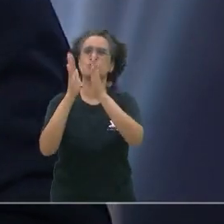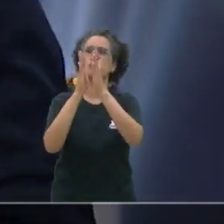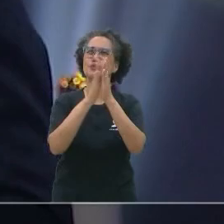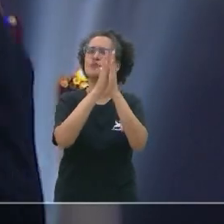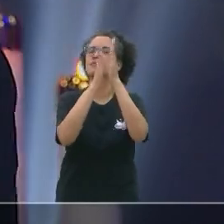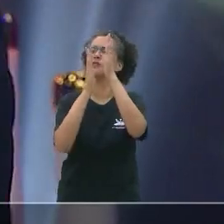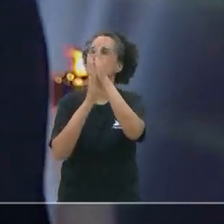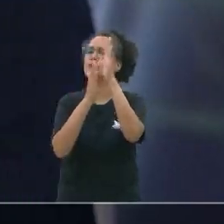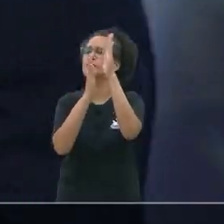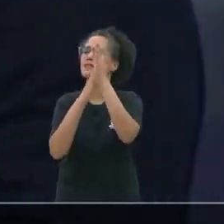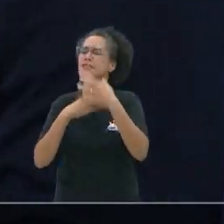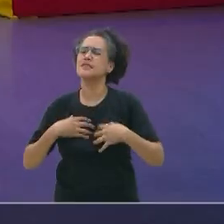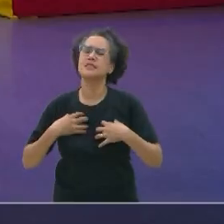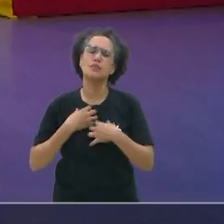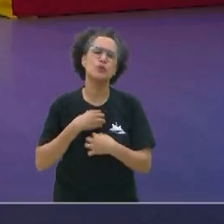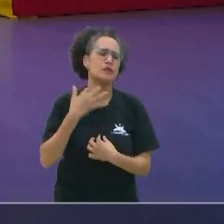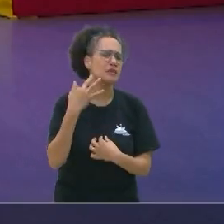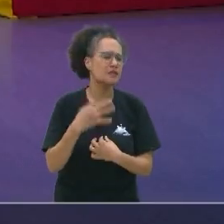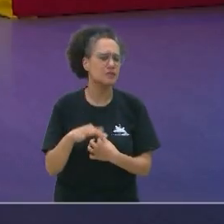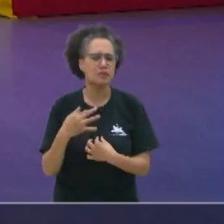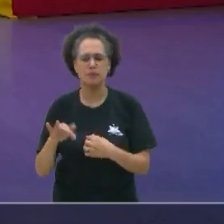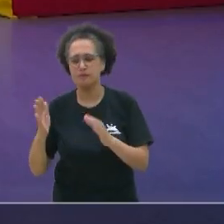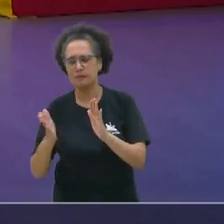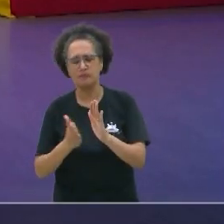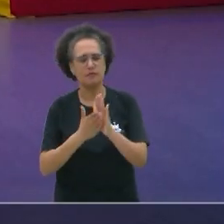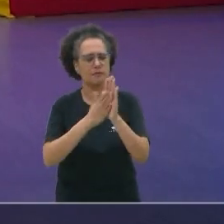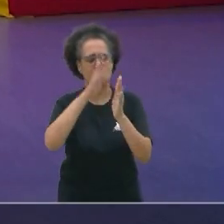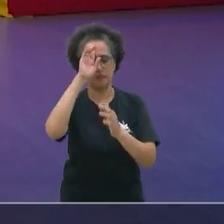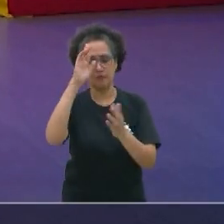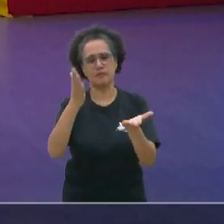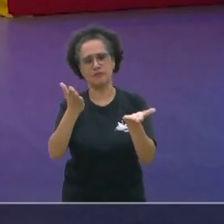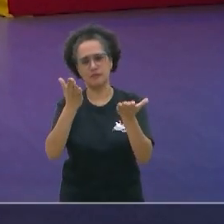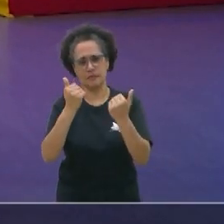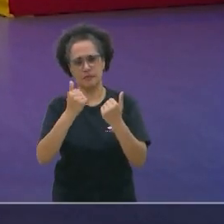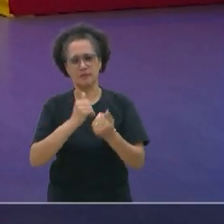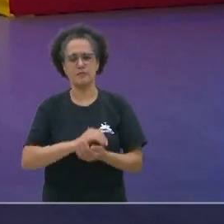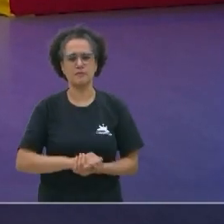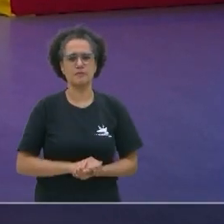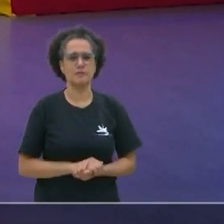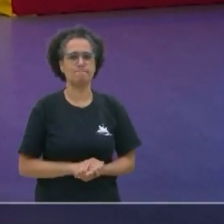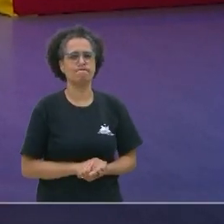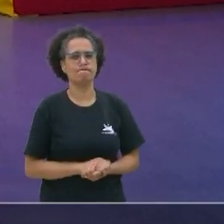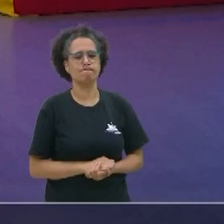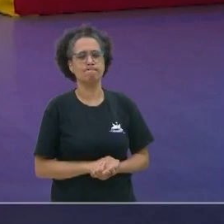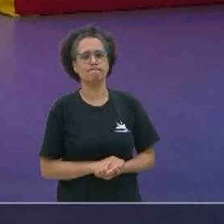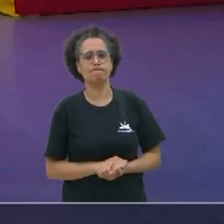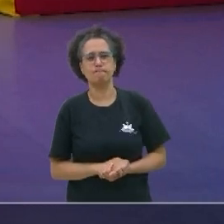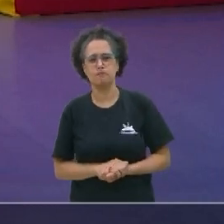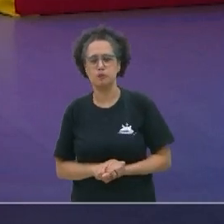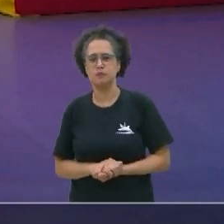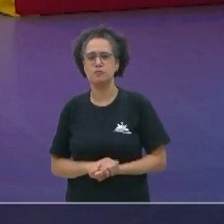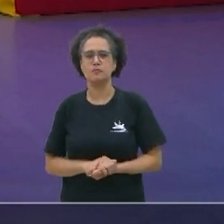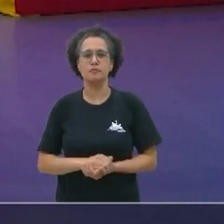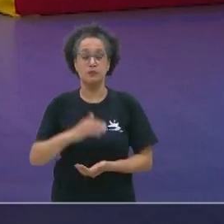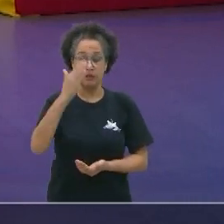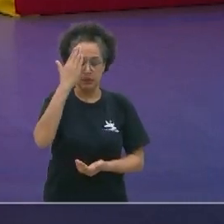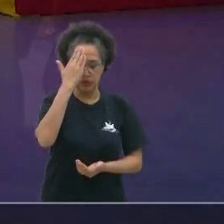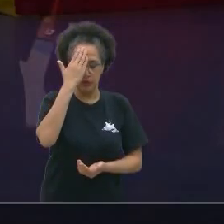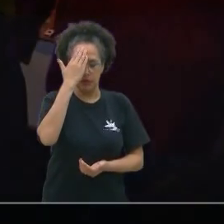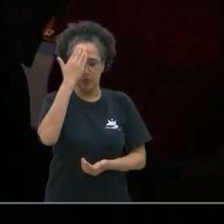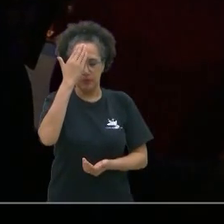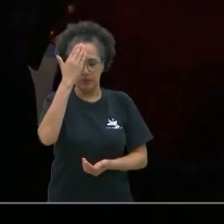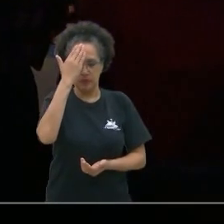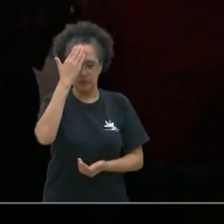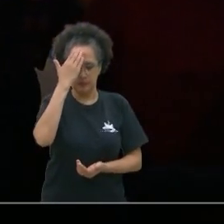na dor. Por favor, irmã. Com fé, eu sei. Teu Espírito está